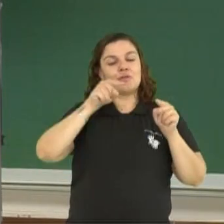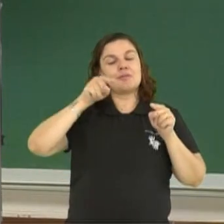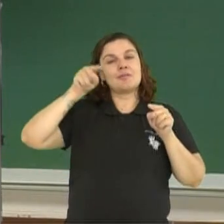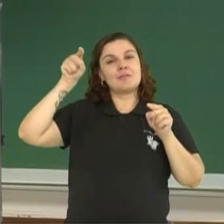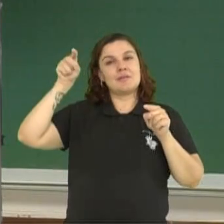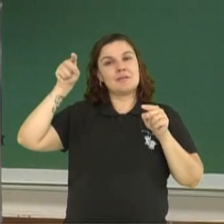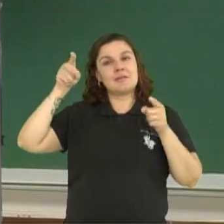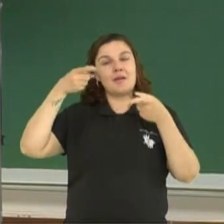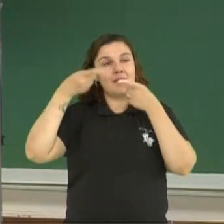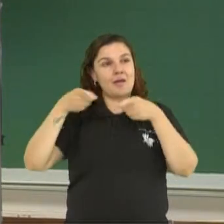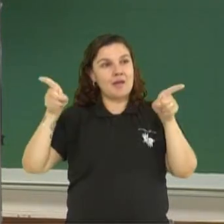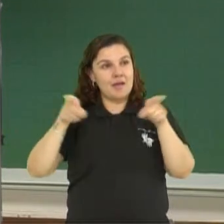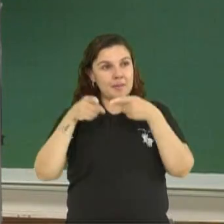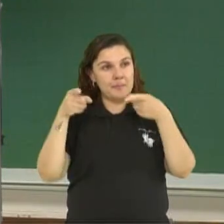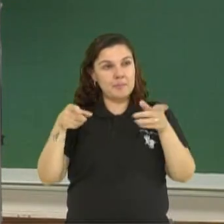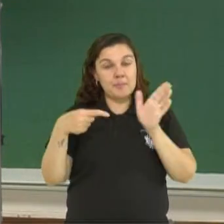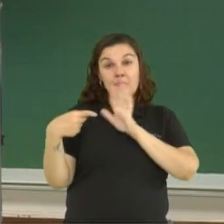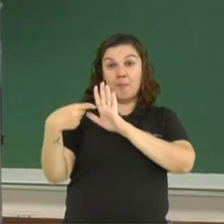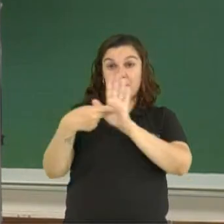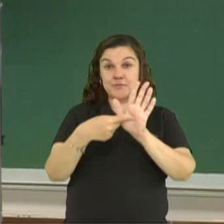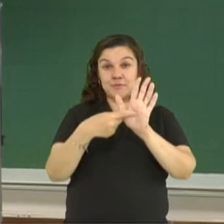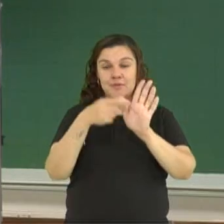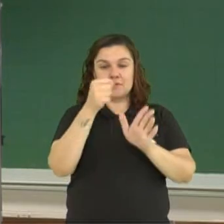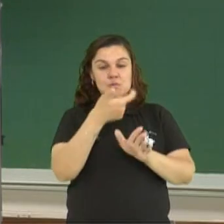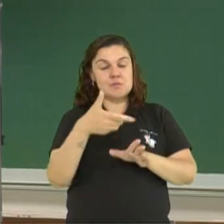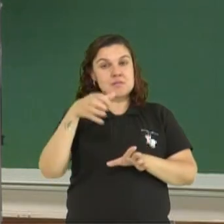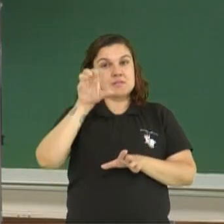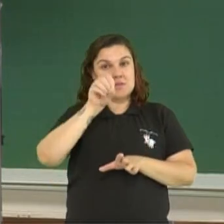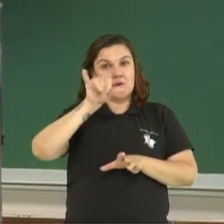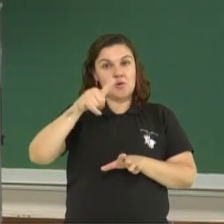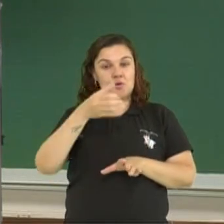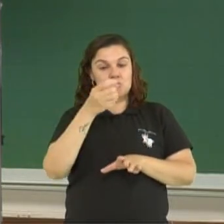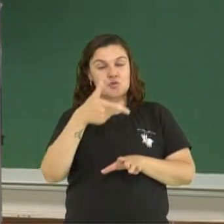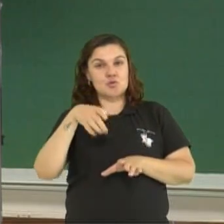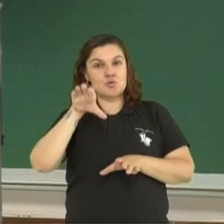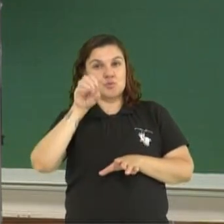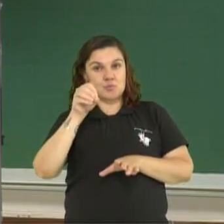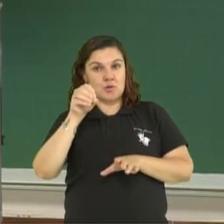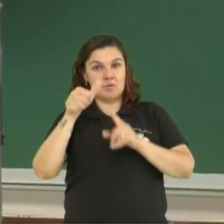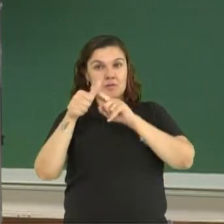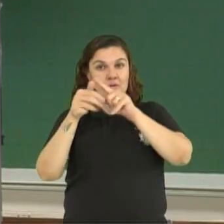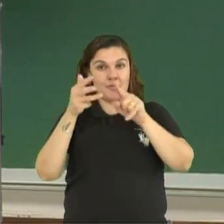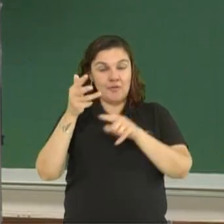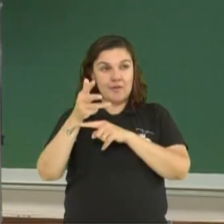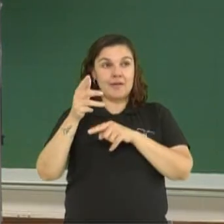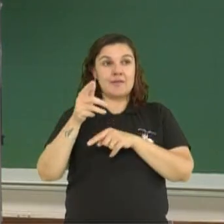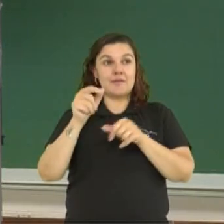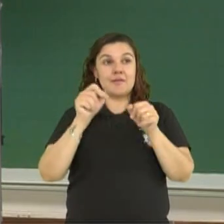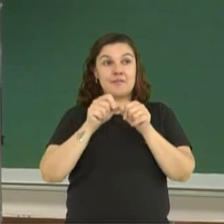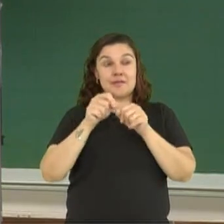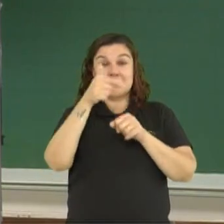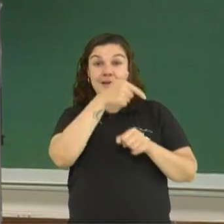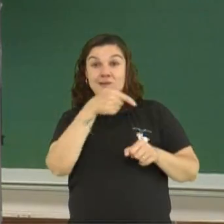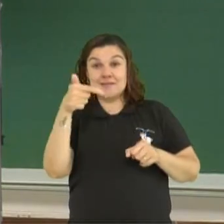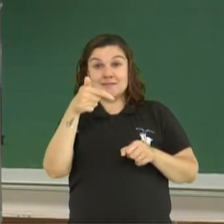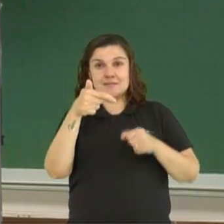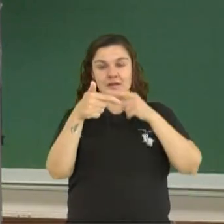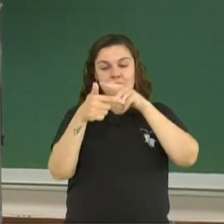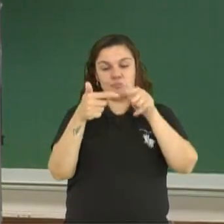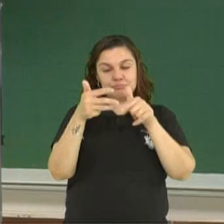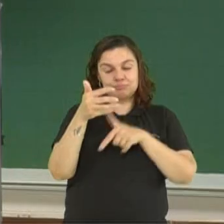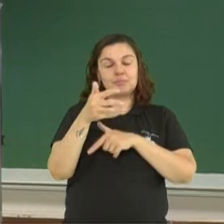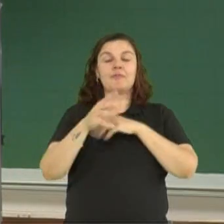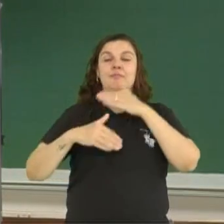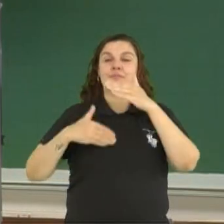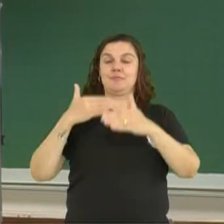na verdade é um hino dedicado a São João, que as primeiras letras, ele pegou as primeiras letras de cada estrofe e transformou nas 7 notas musicais que foram se